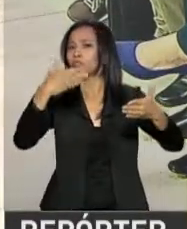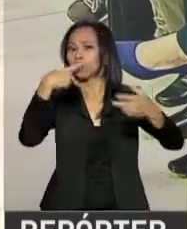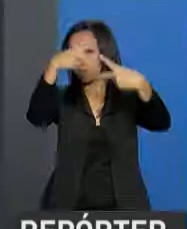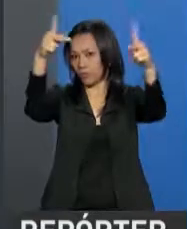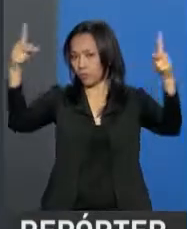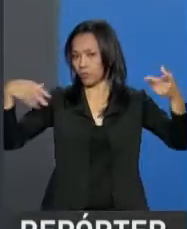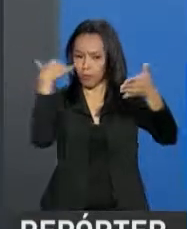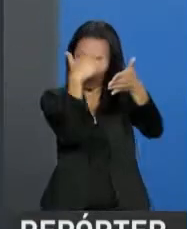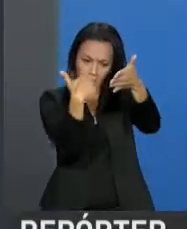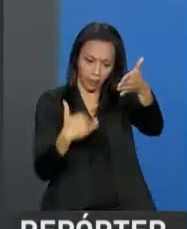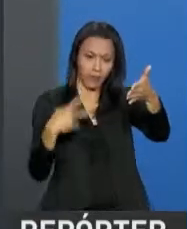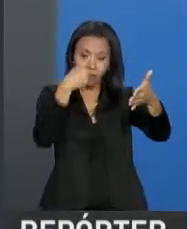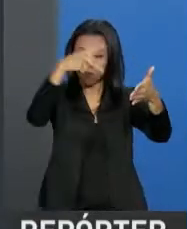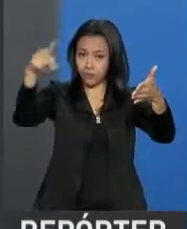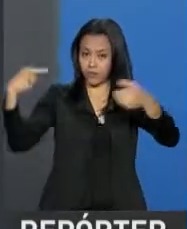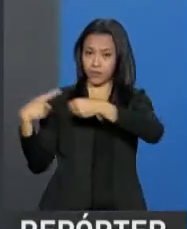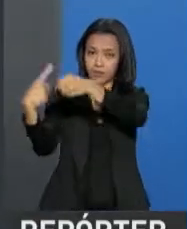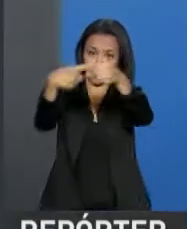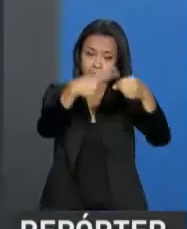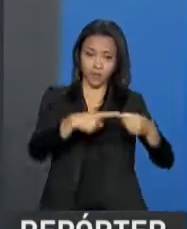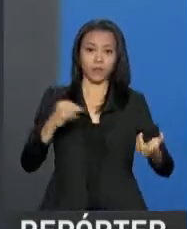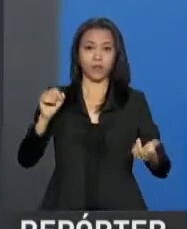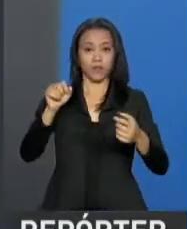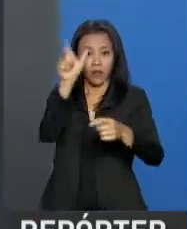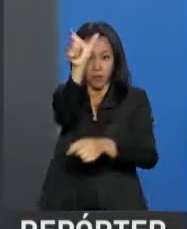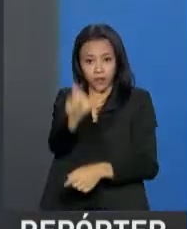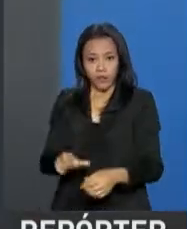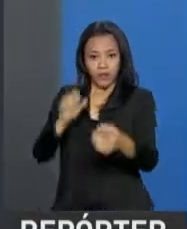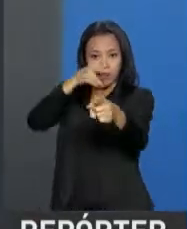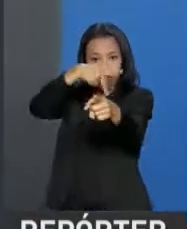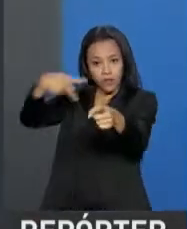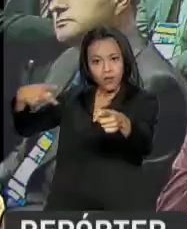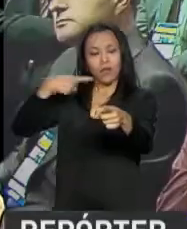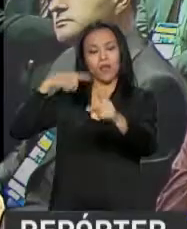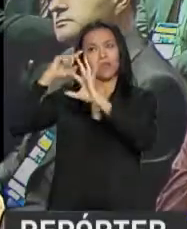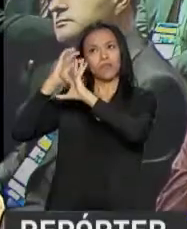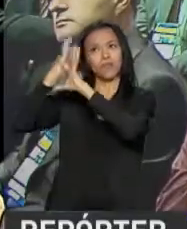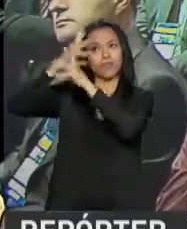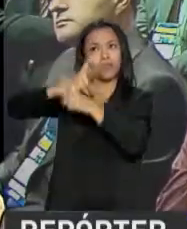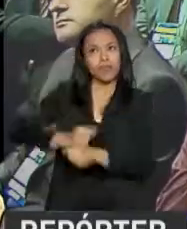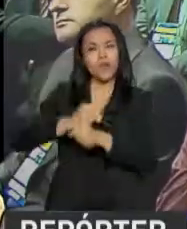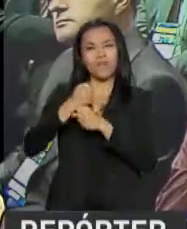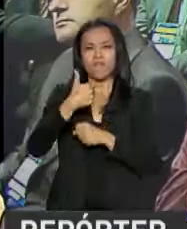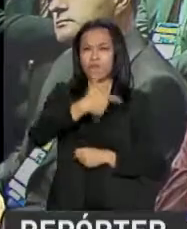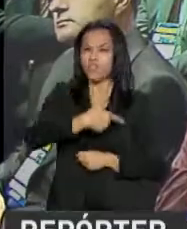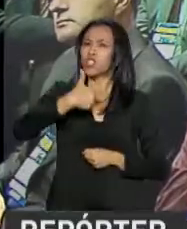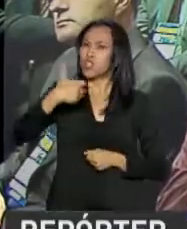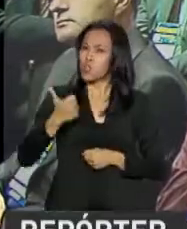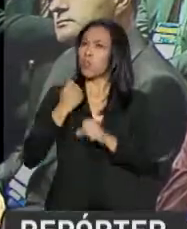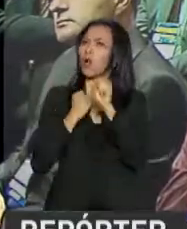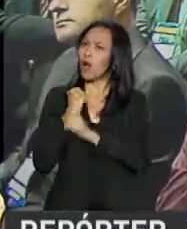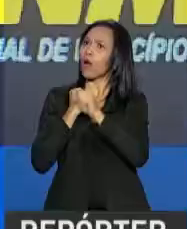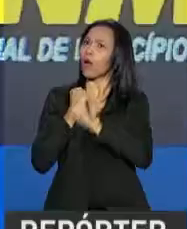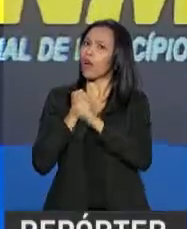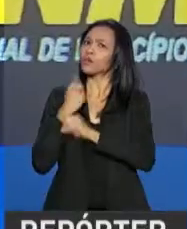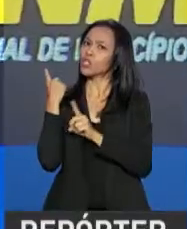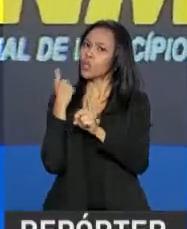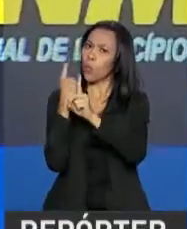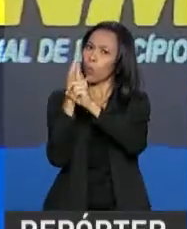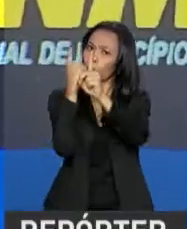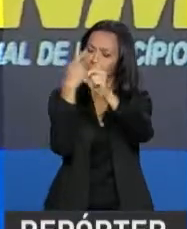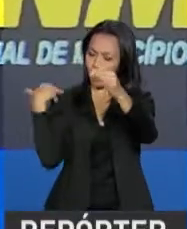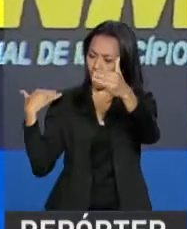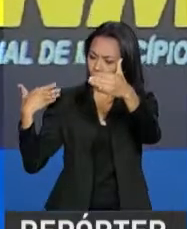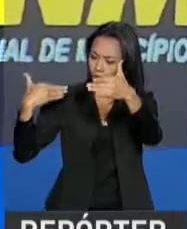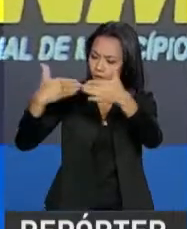cidades o presidente da confederação fez um balanço positivo dos 21 anos da marcha dos prefeitos e falou de